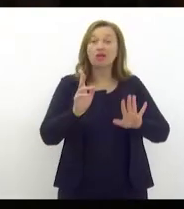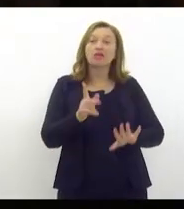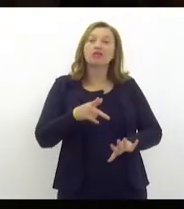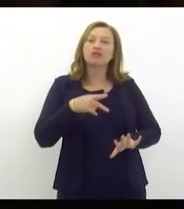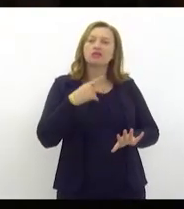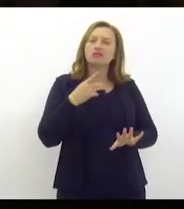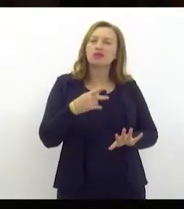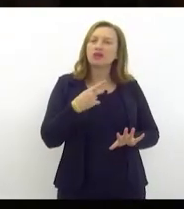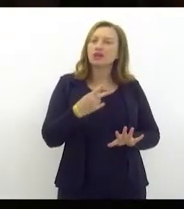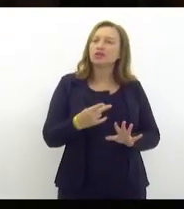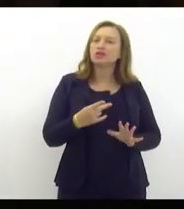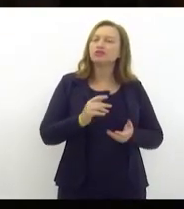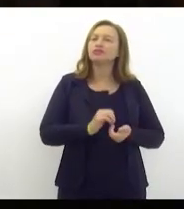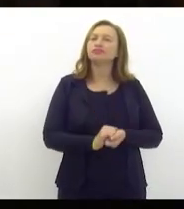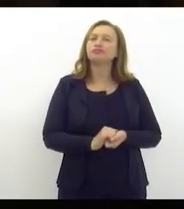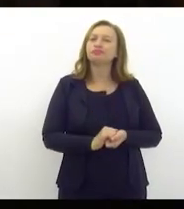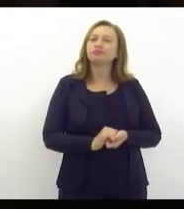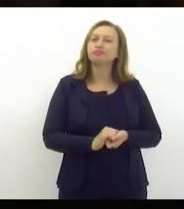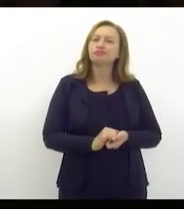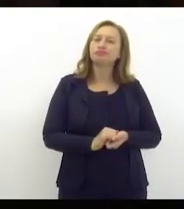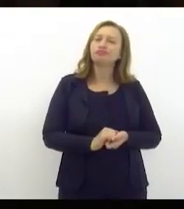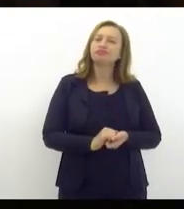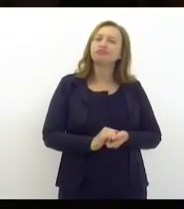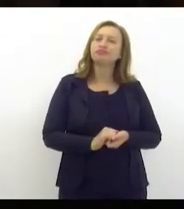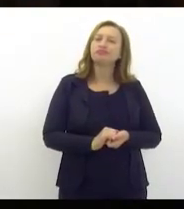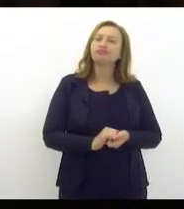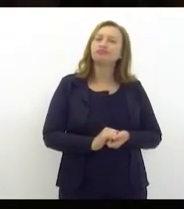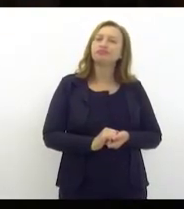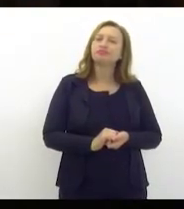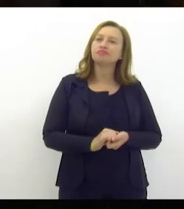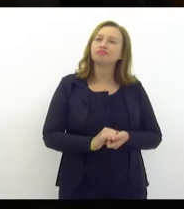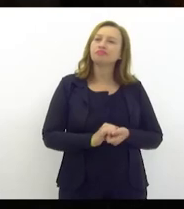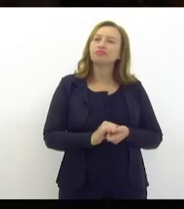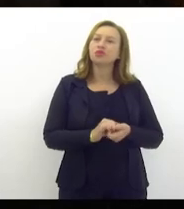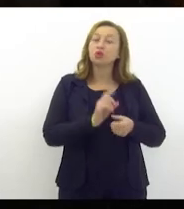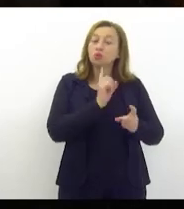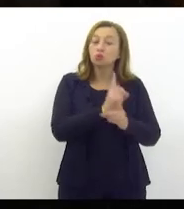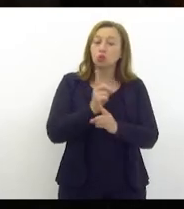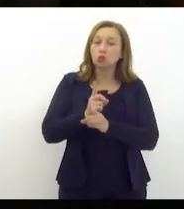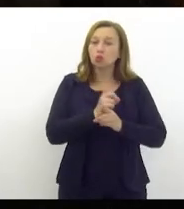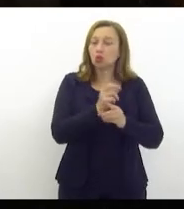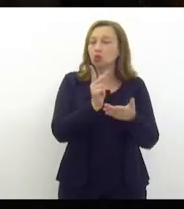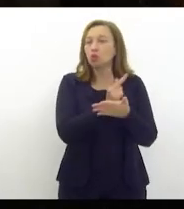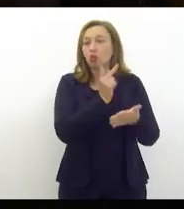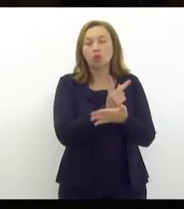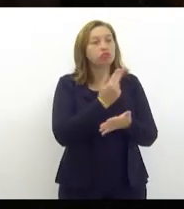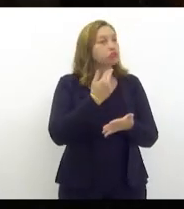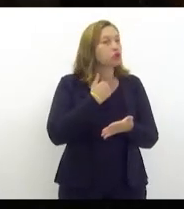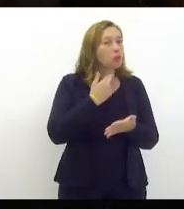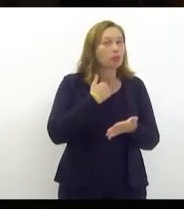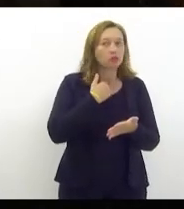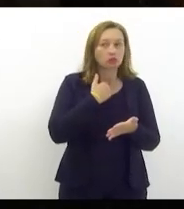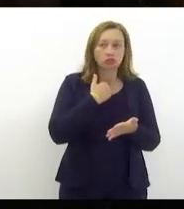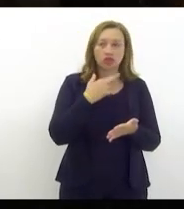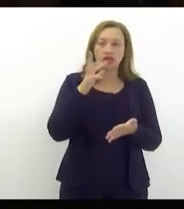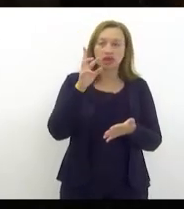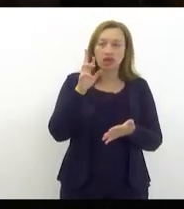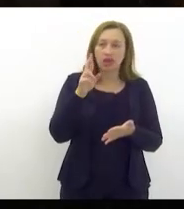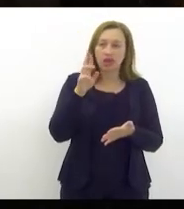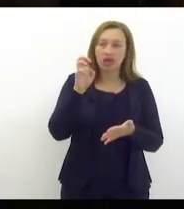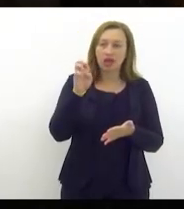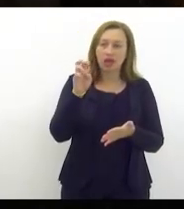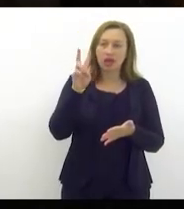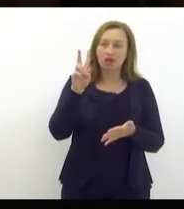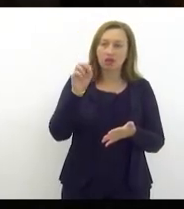as disposições em contrário, porque não pode ter revogação genérica, as revogações